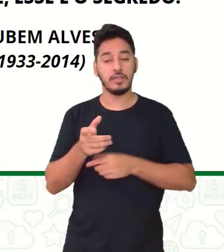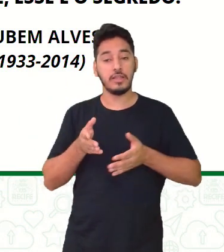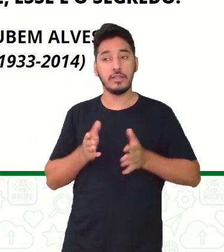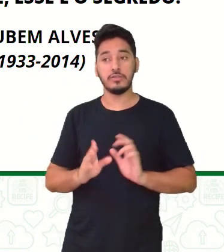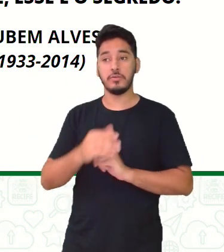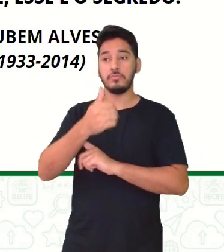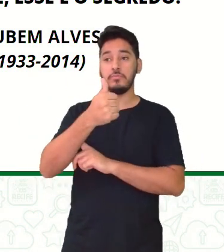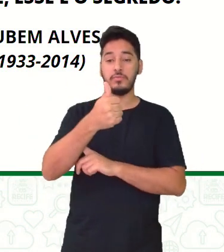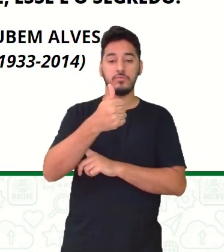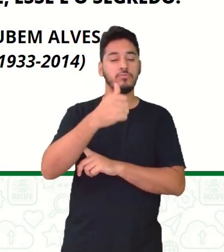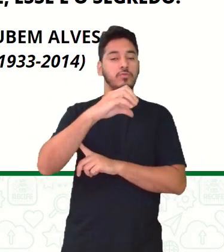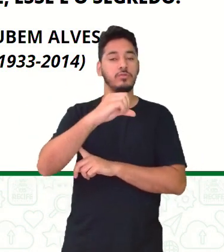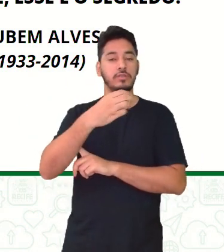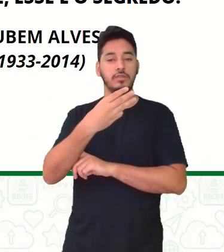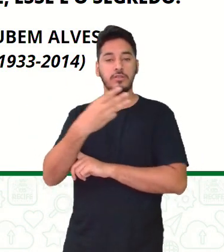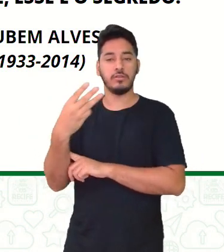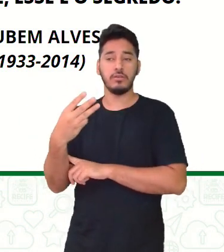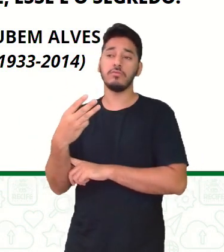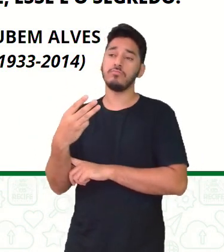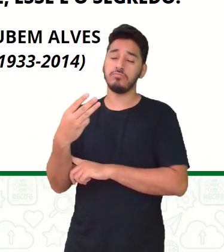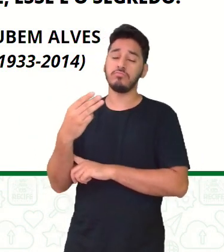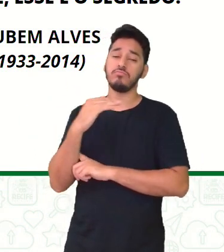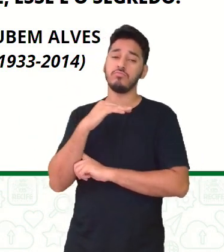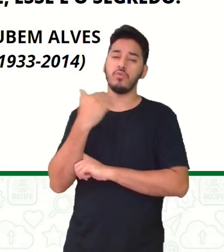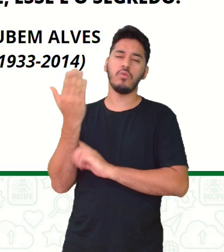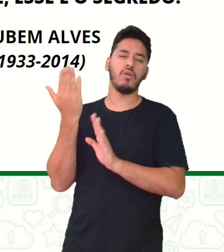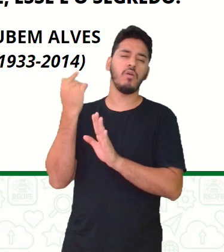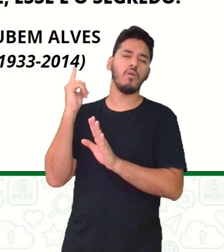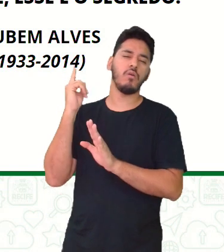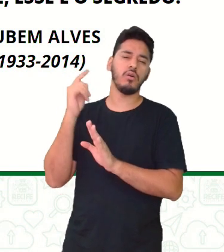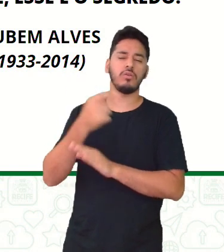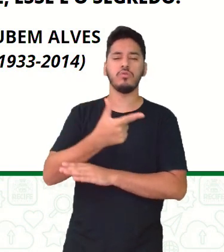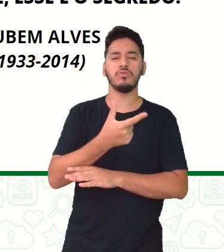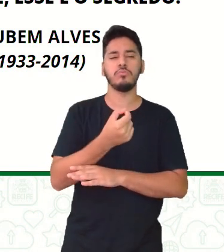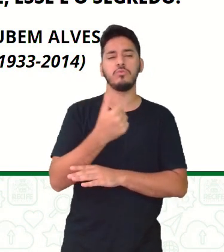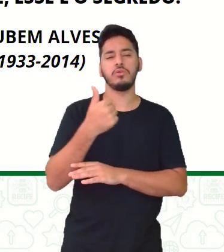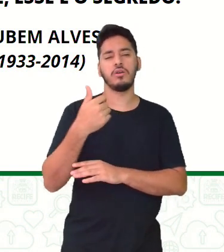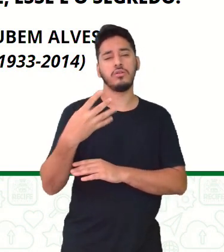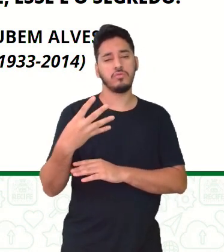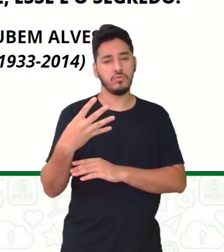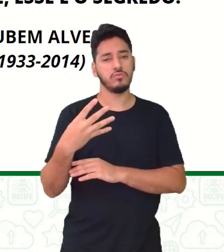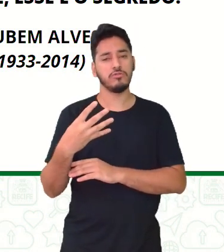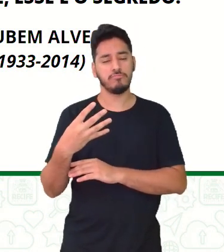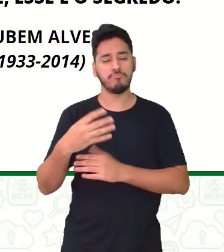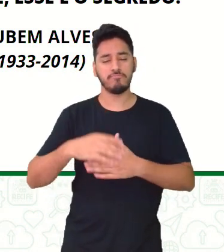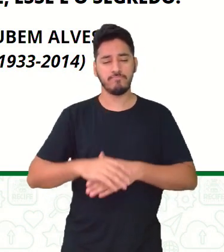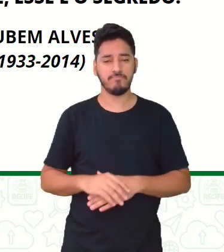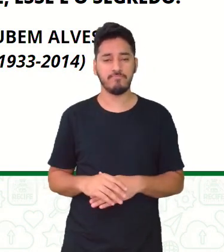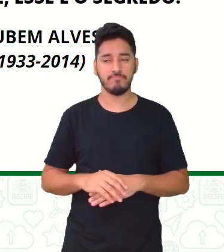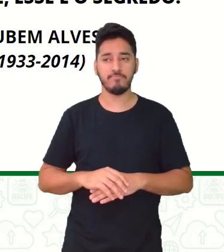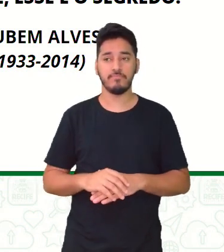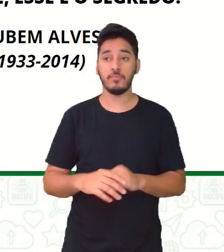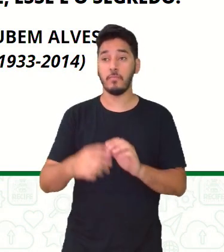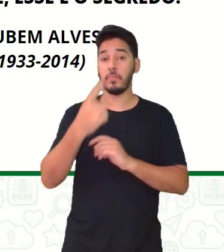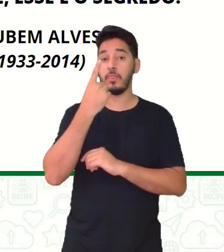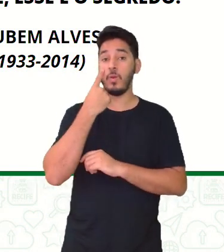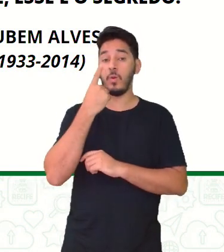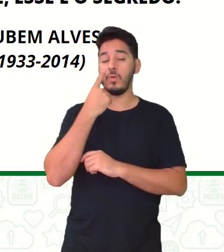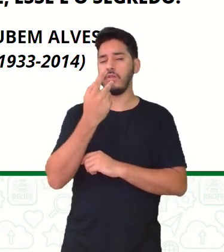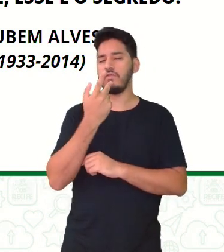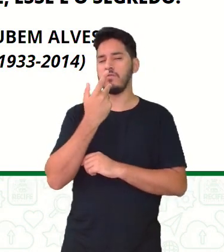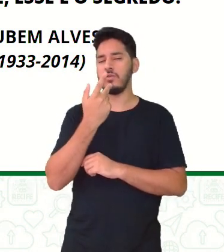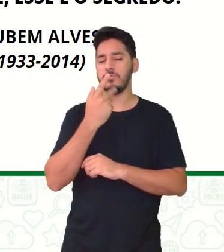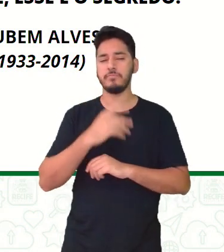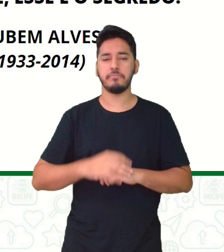de 1933 e faleceu recentemente aí no ano de 2014. Então, olha só o que é que Rubem